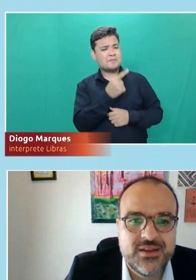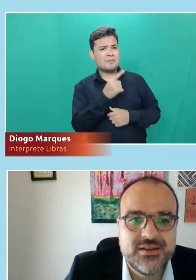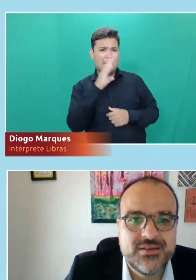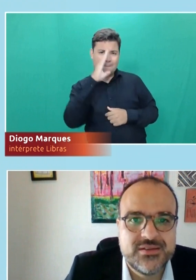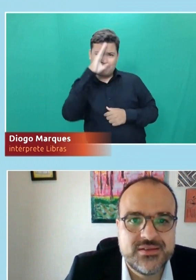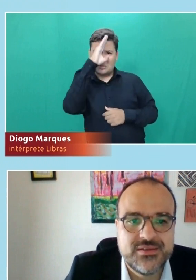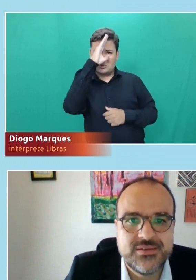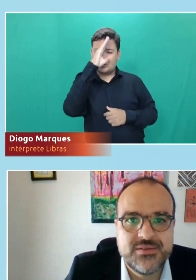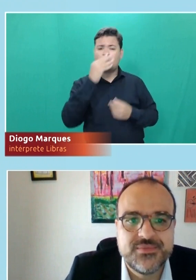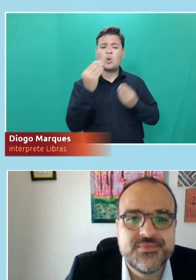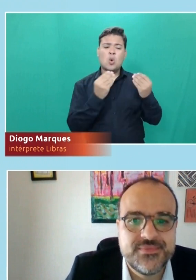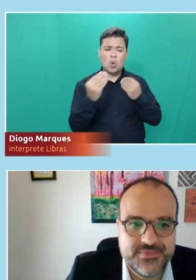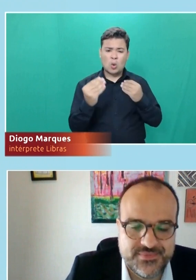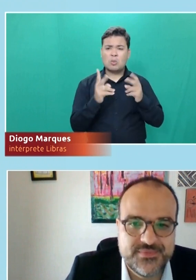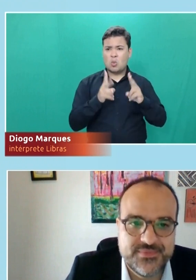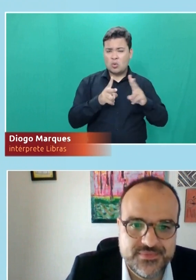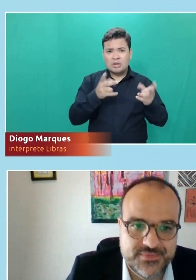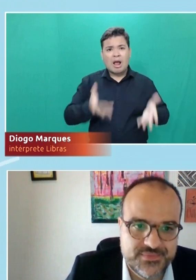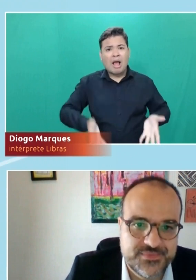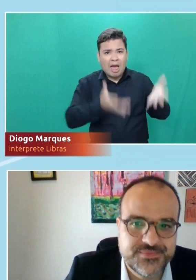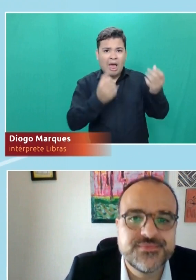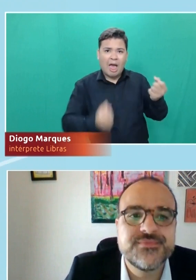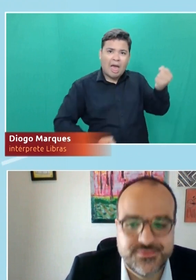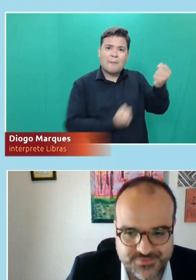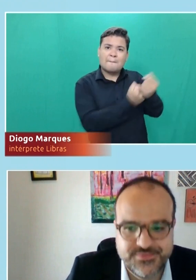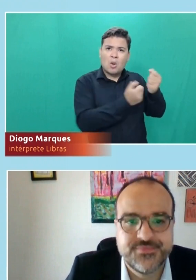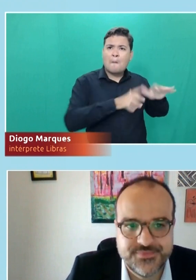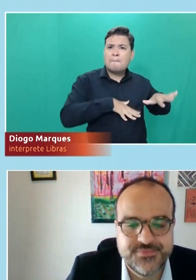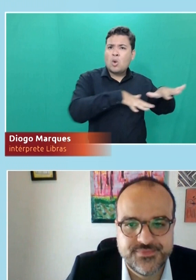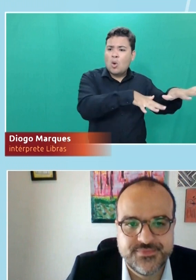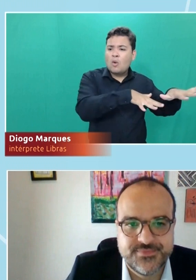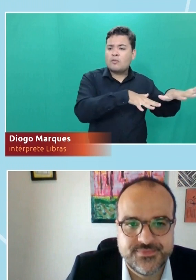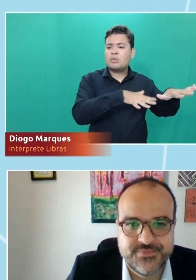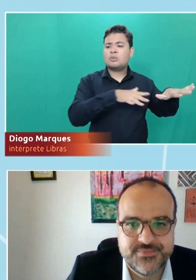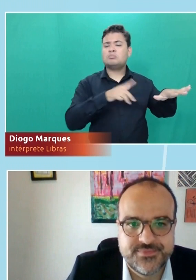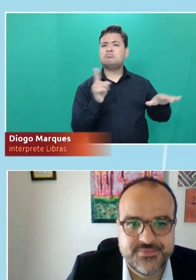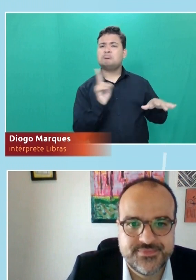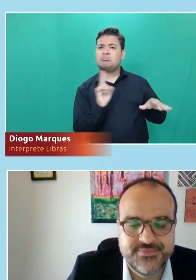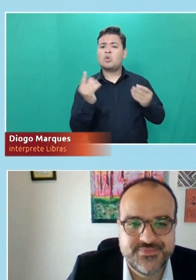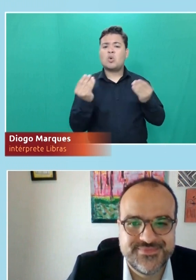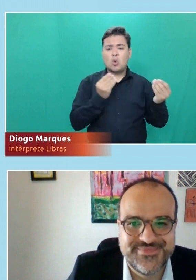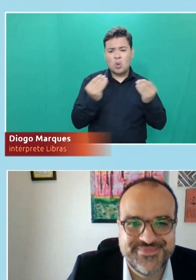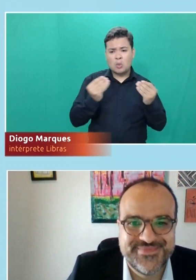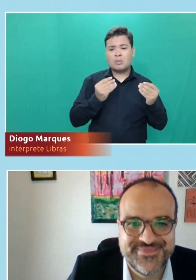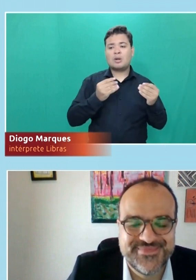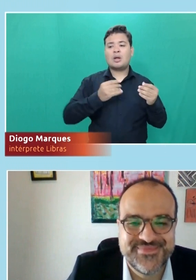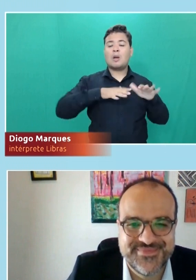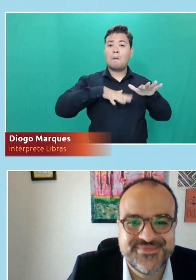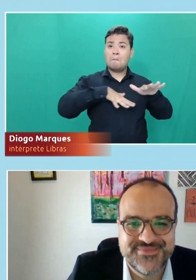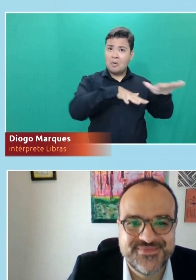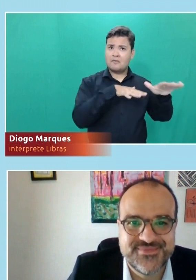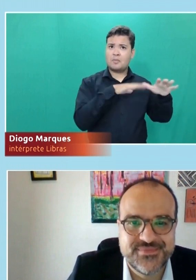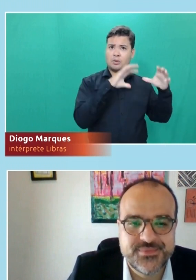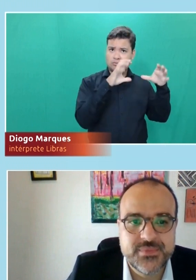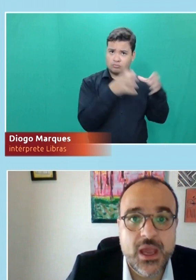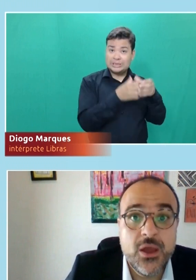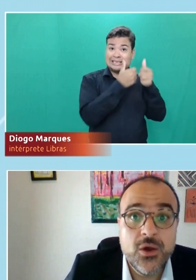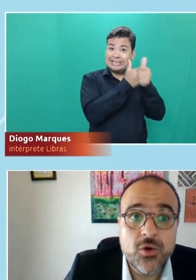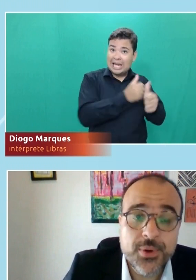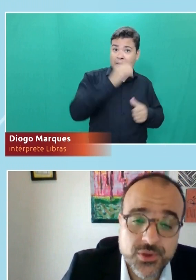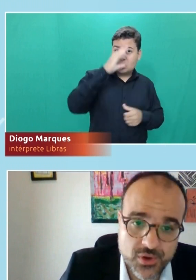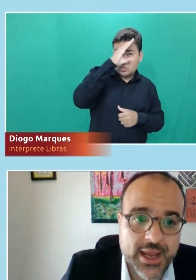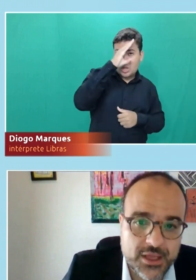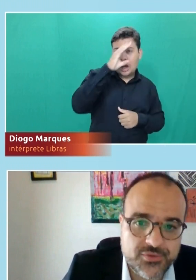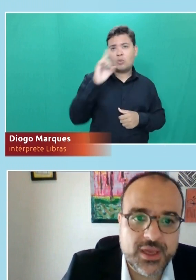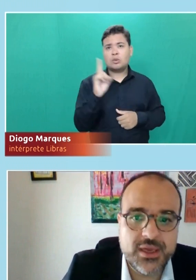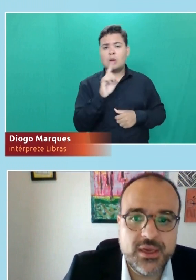continuar capitaneando esses movimentos, sendo figura central desses movimentos? Dá para chamar de bolsonarismo? O que o senhor acha desse termo?